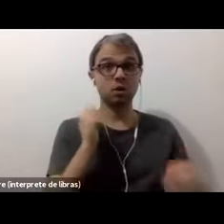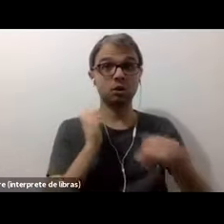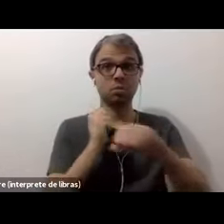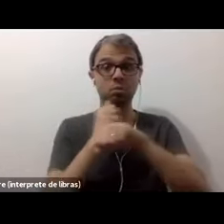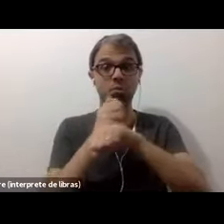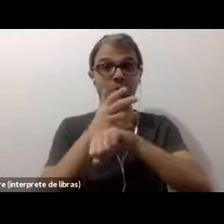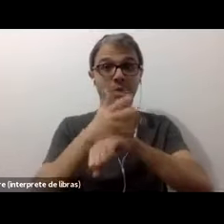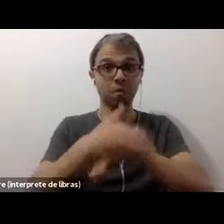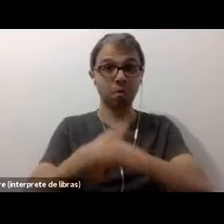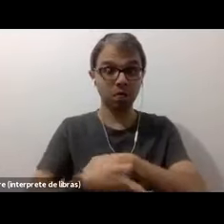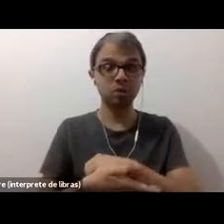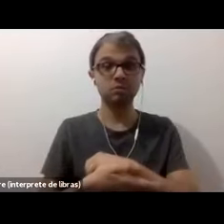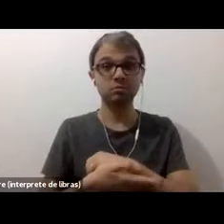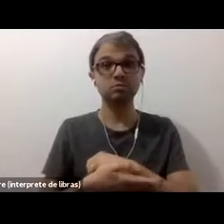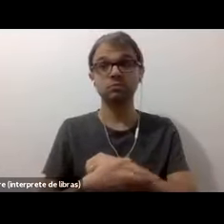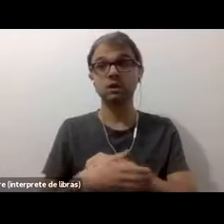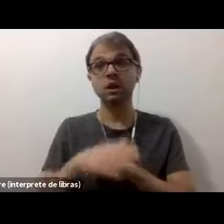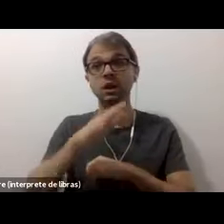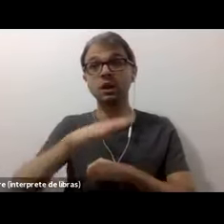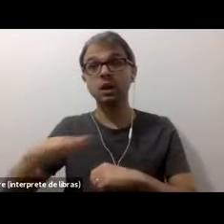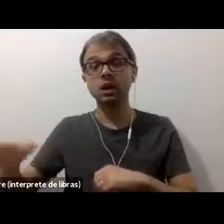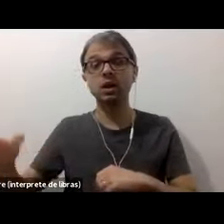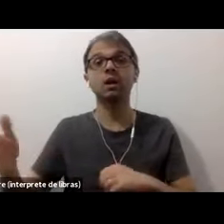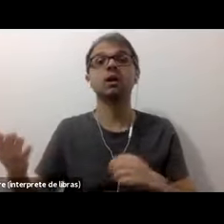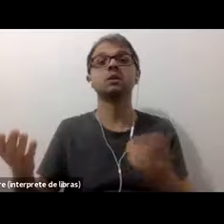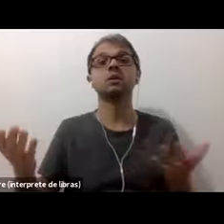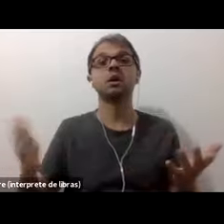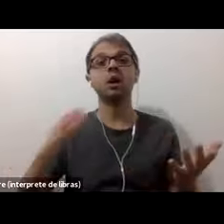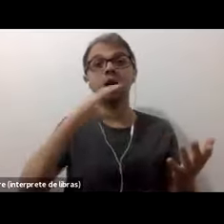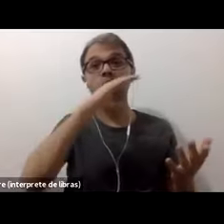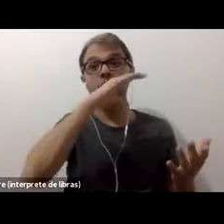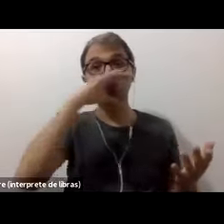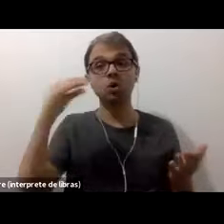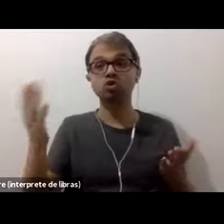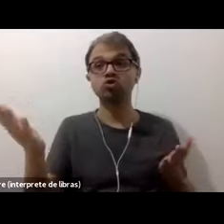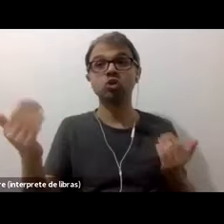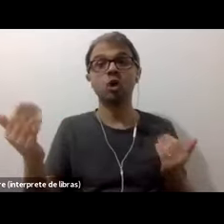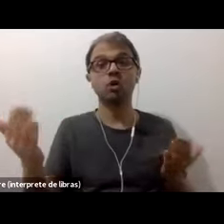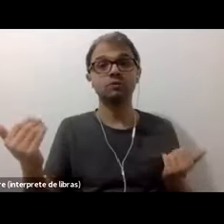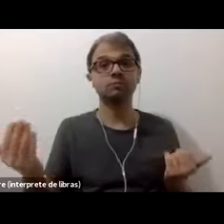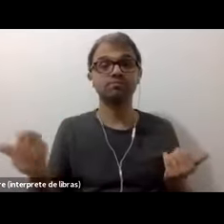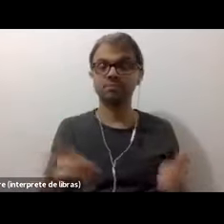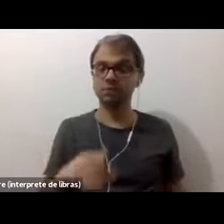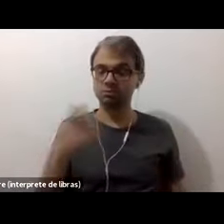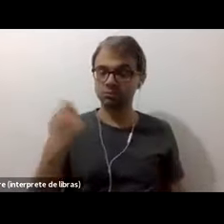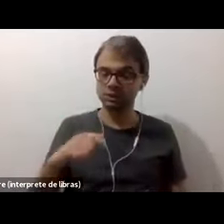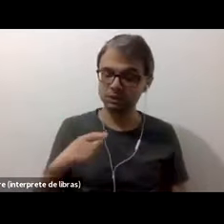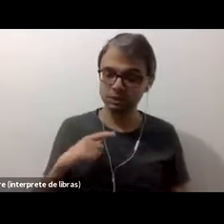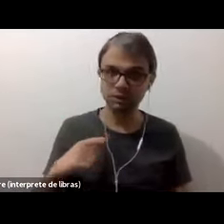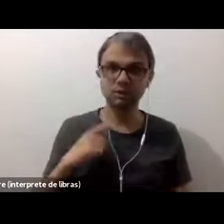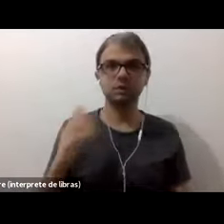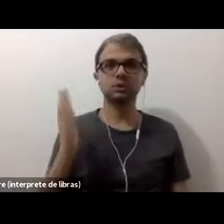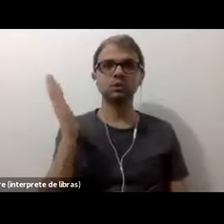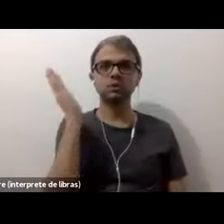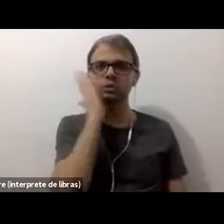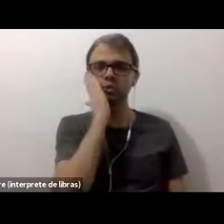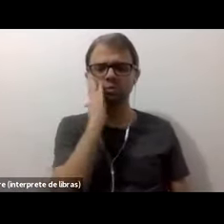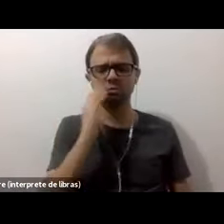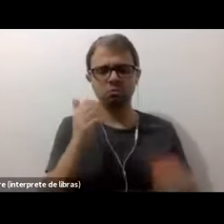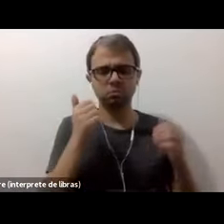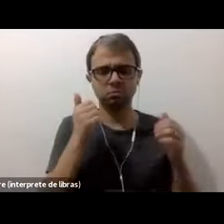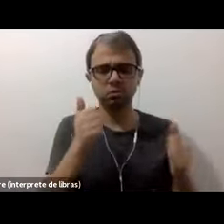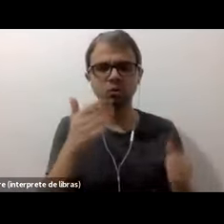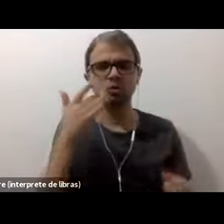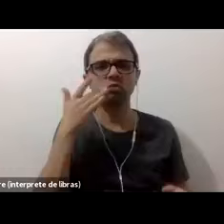as crianças também. Mas é preciso a gente tentar garantir esse momento, para que seja um sono tranquilo, né? Para que tenha menos pesadelos, para que não